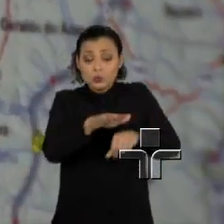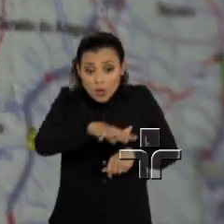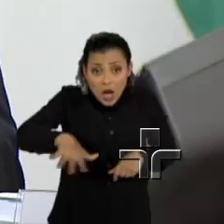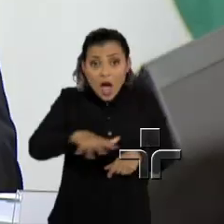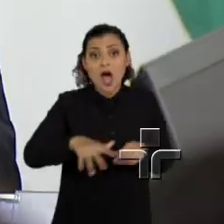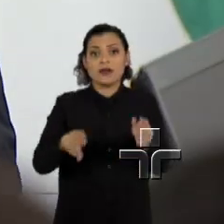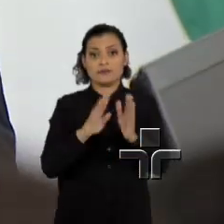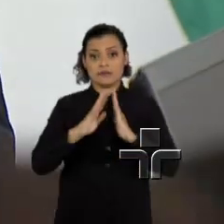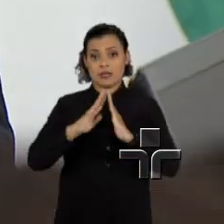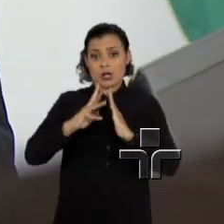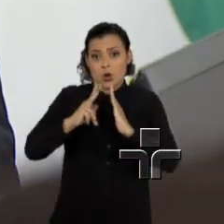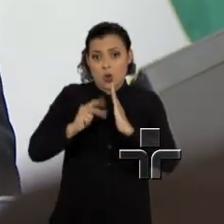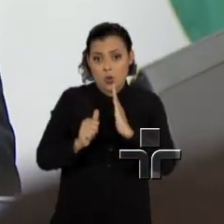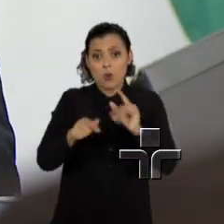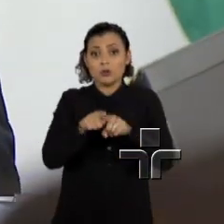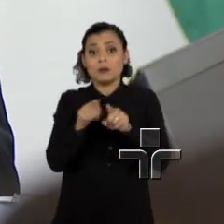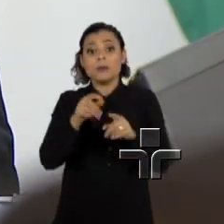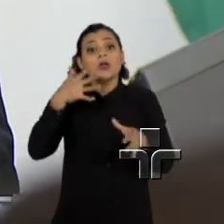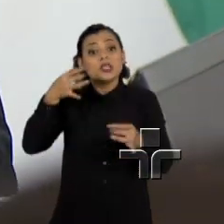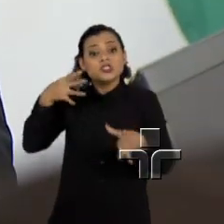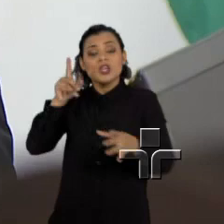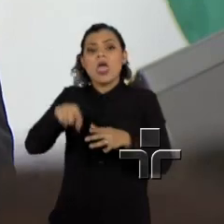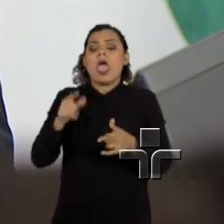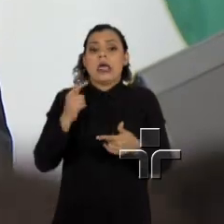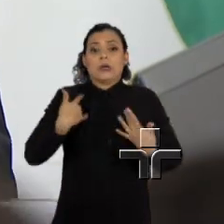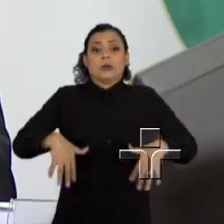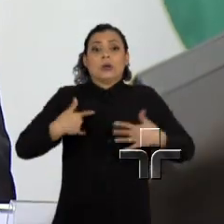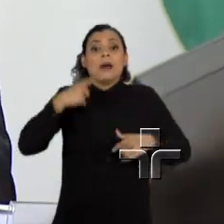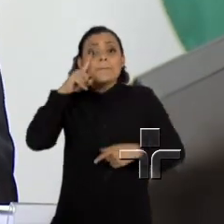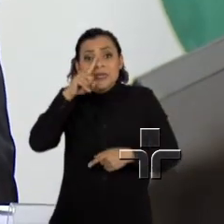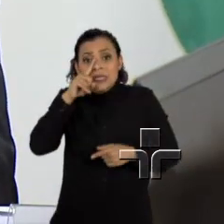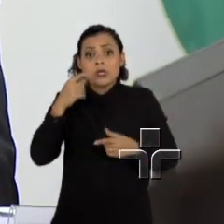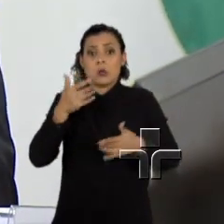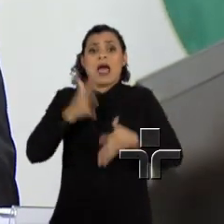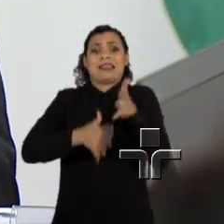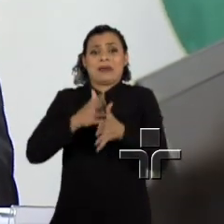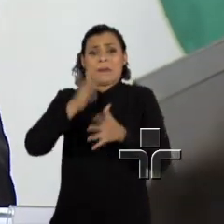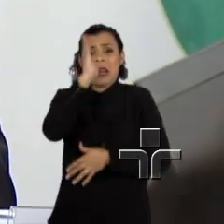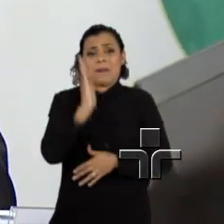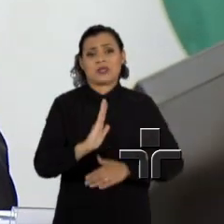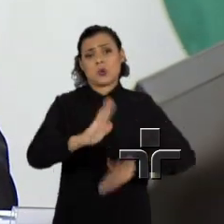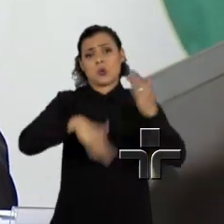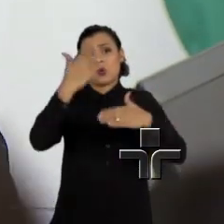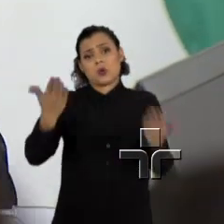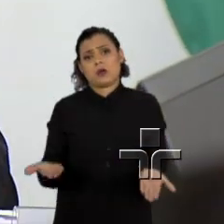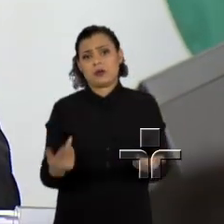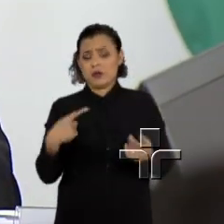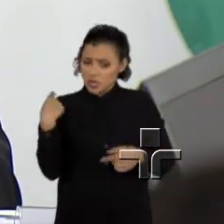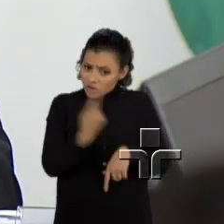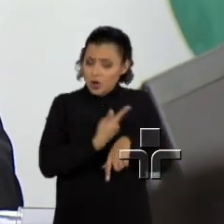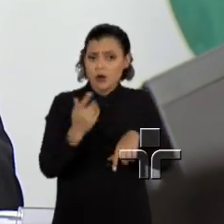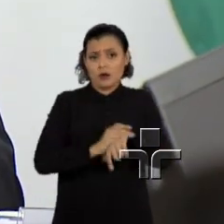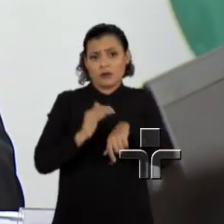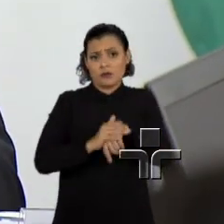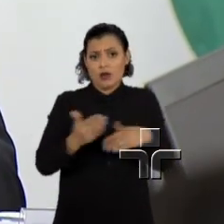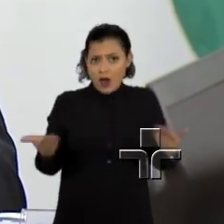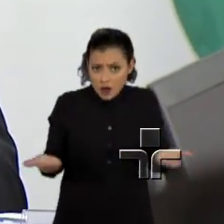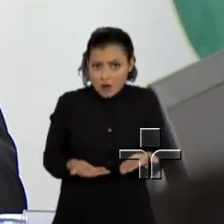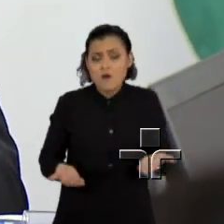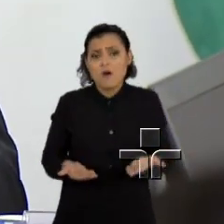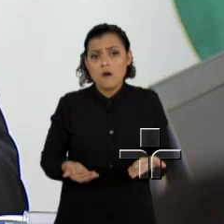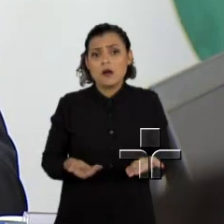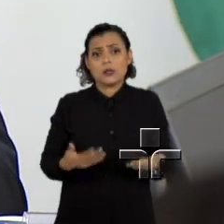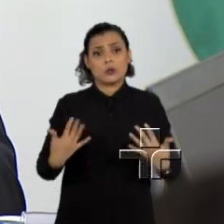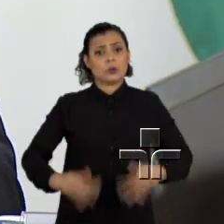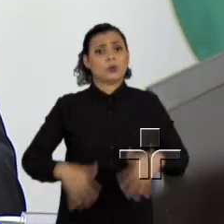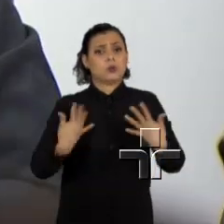quilombolas e indígenas são uma ameaça ao desenvolvimento do país. Dizer aos senhores também que essa guerra aqui está